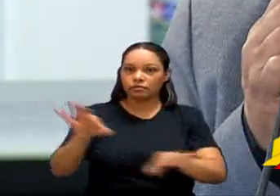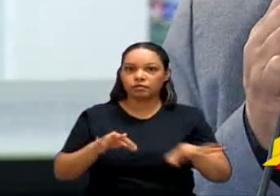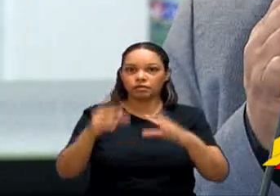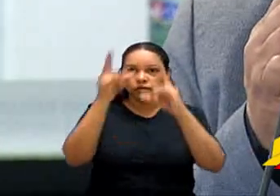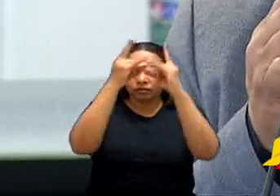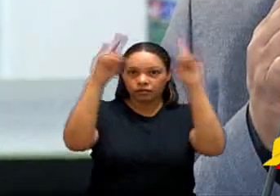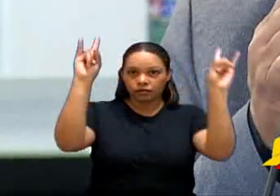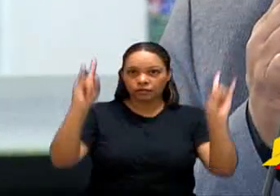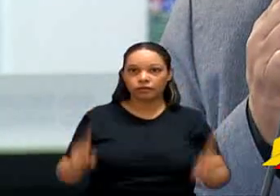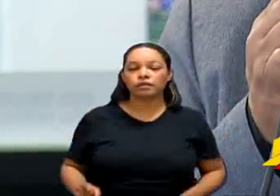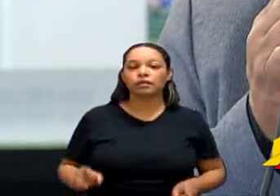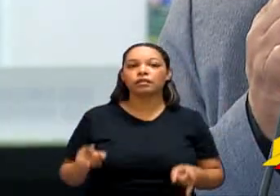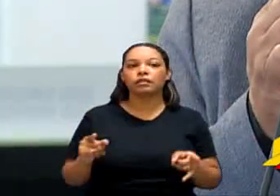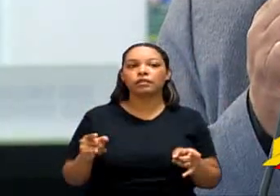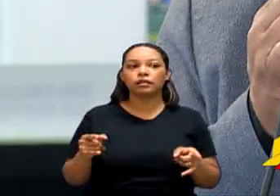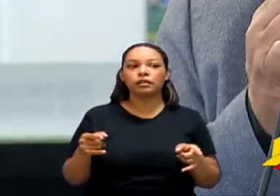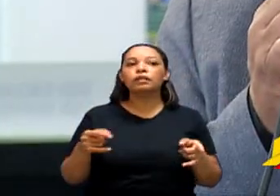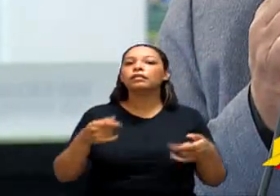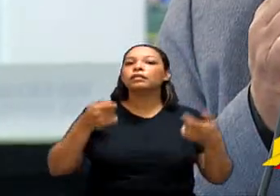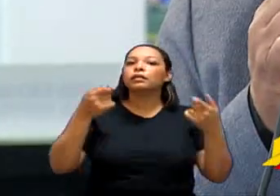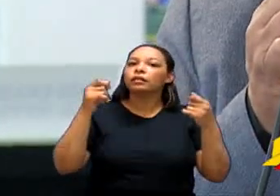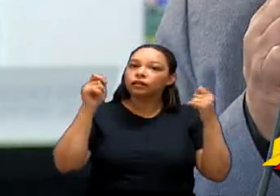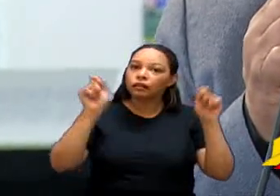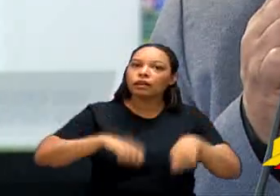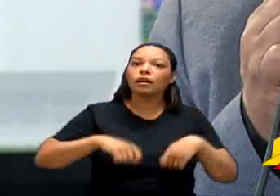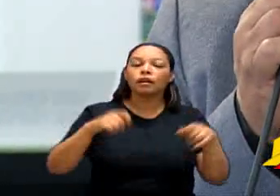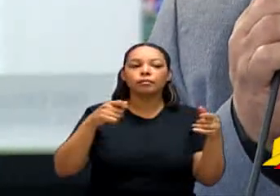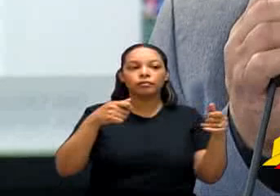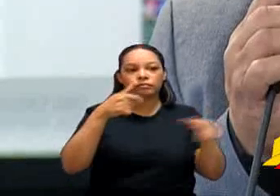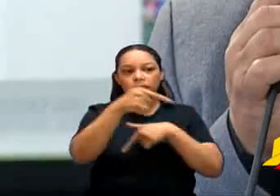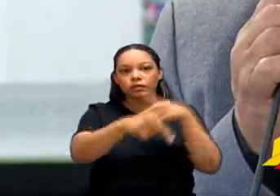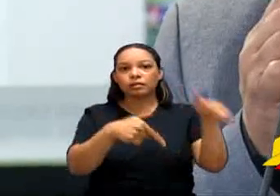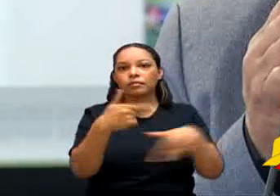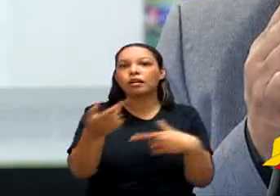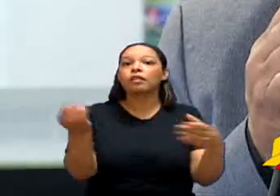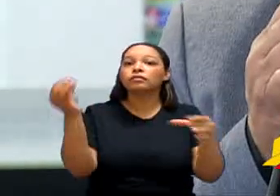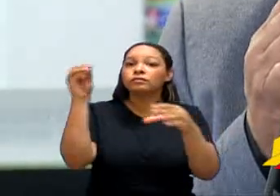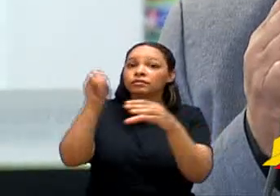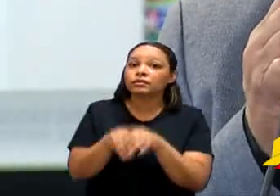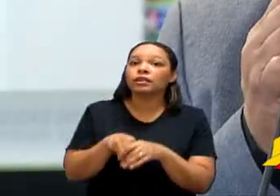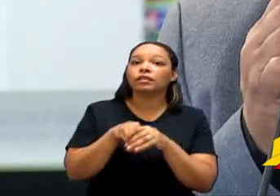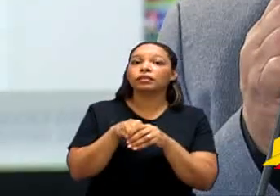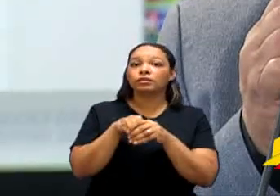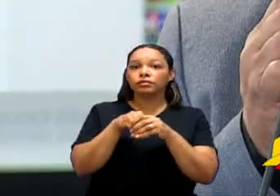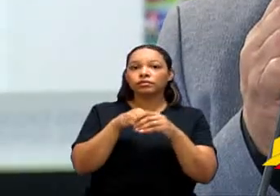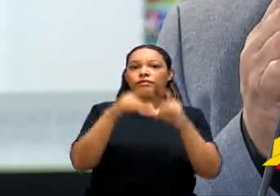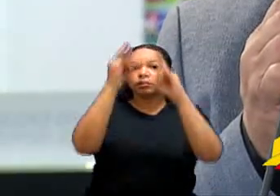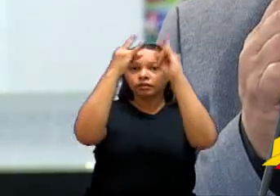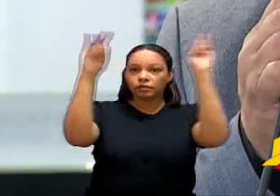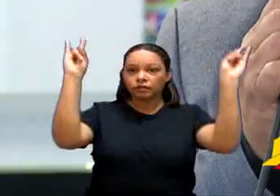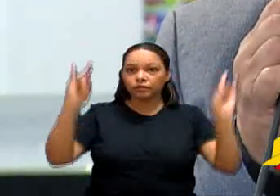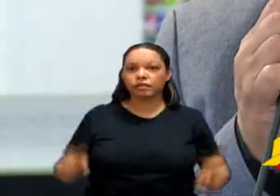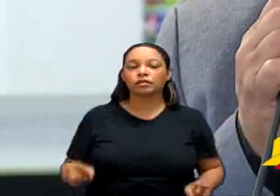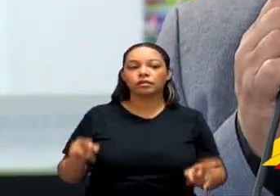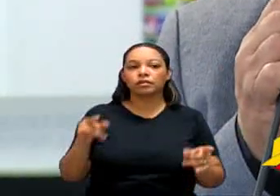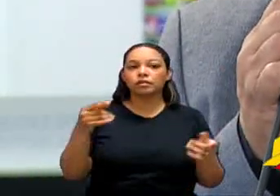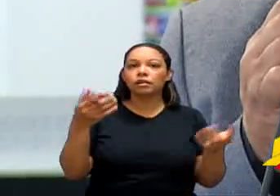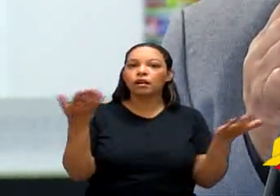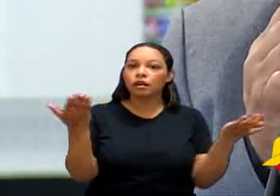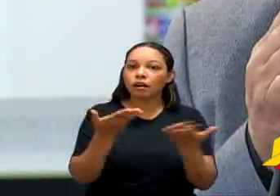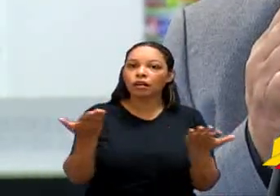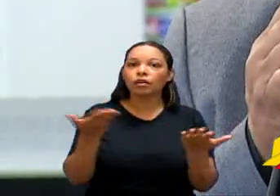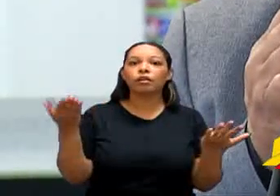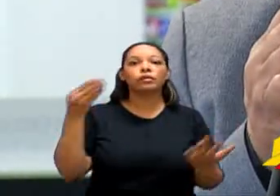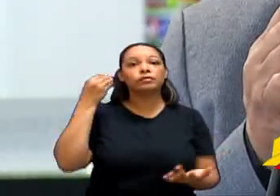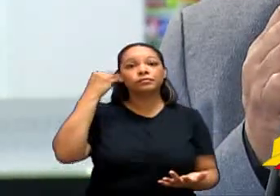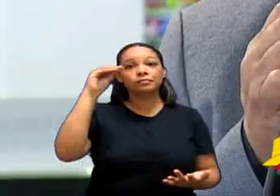colocando esse pessoal que está trabalhando em frente à feira, que ficam lá na rua, para dentro lá da feira também, dando oportunidade para que eles possam usufruir